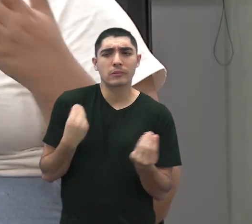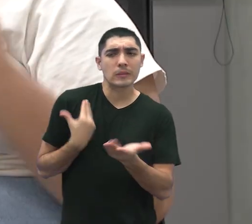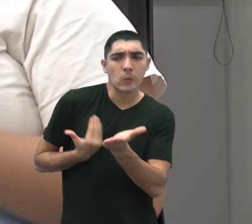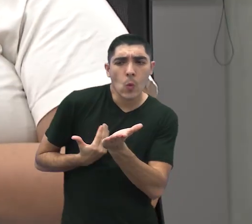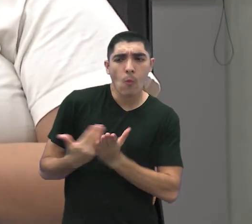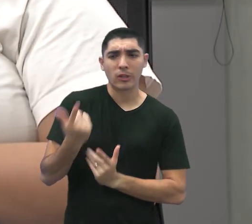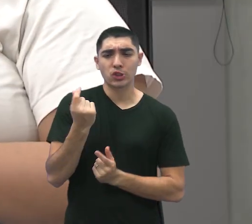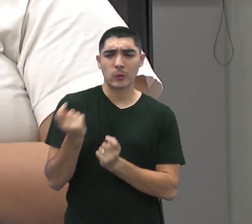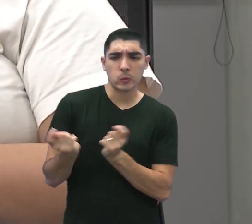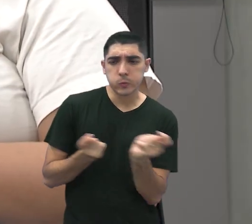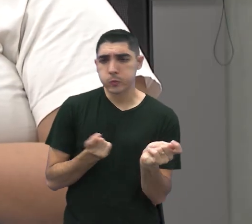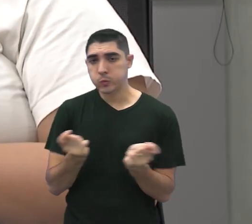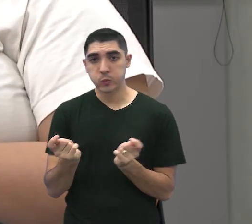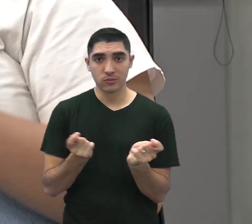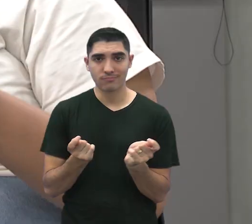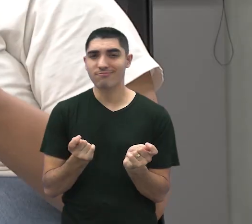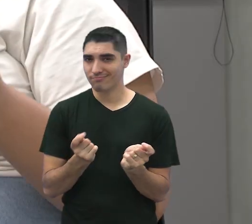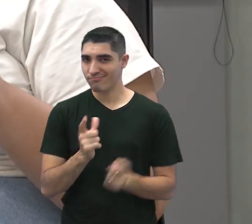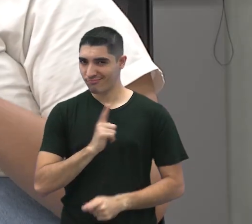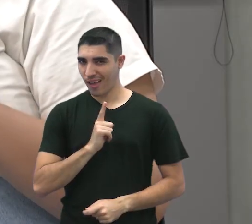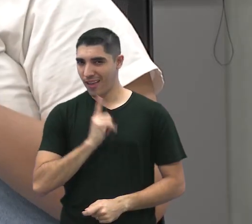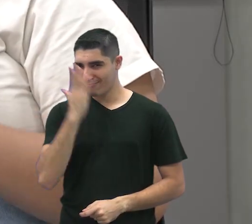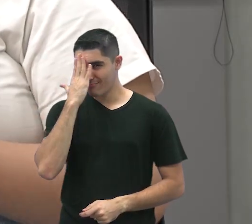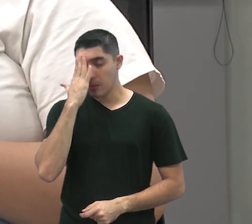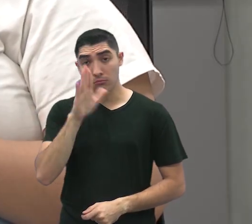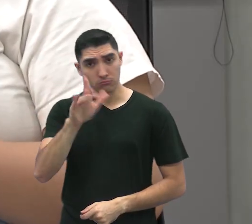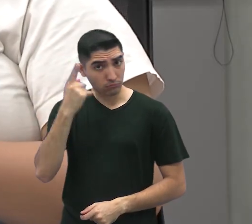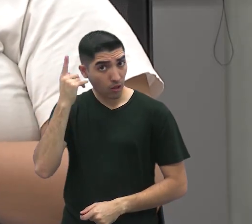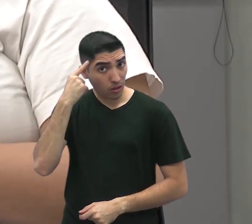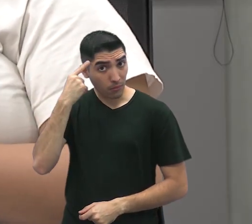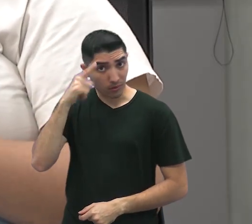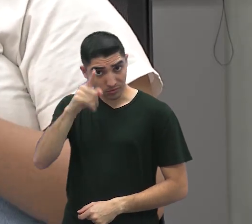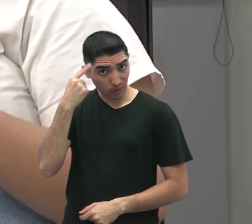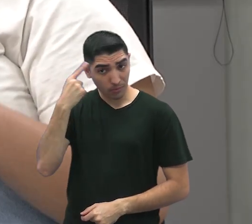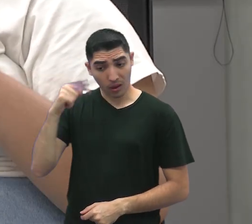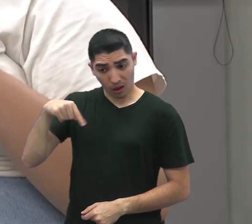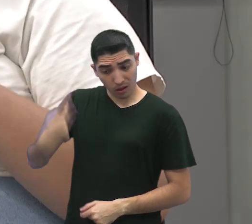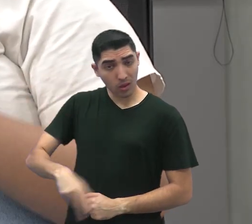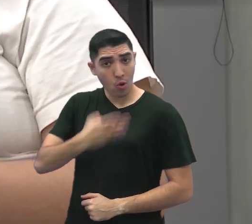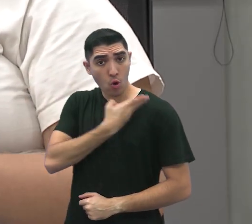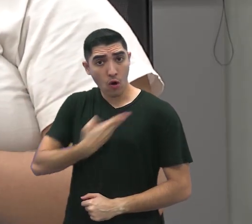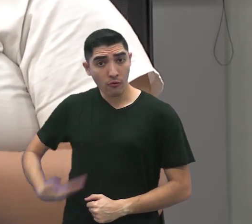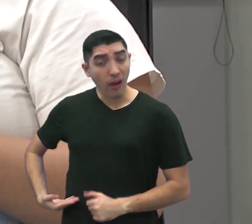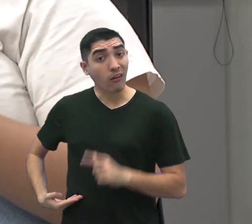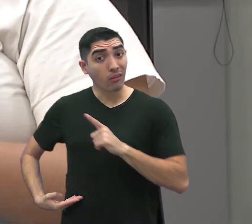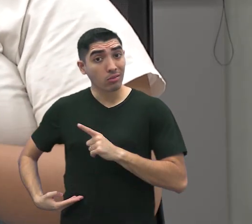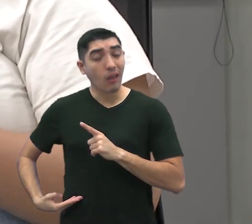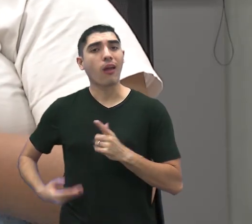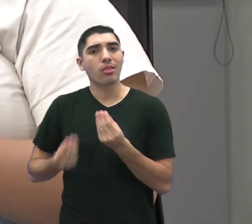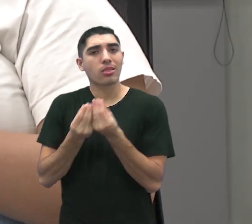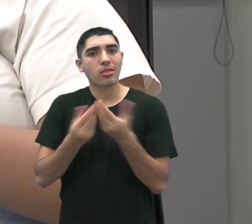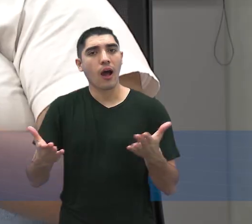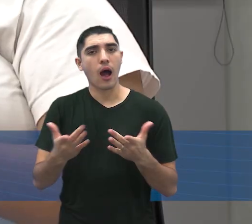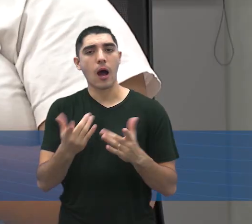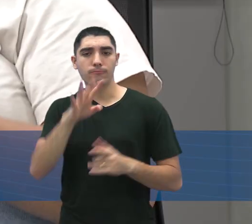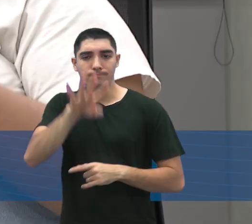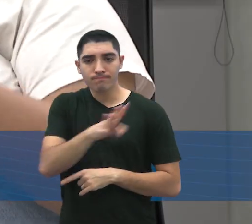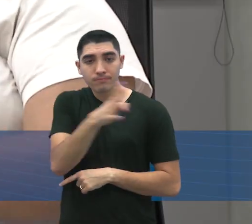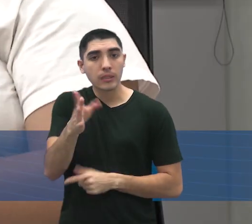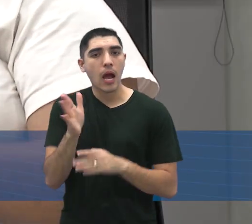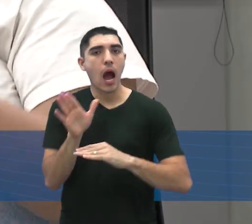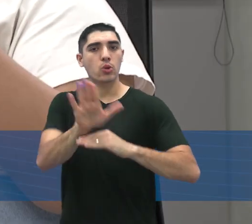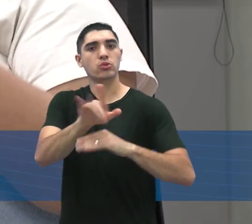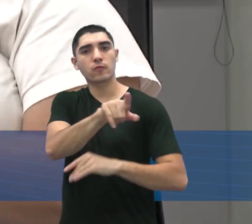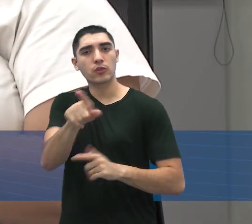a organizar essa parte da vida, né? Bom, você sabia que o governo disponibiliza uma planilha específica para ajudar você a administrar